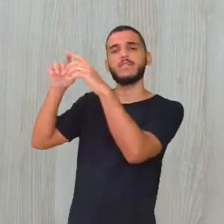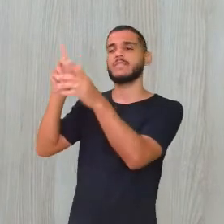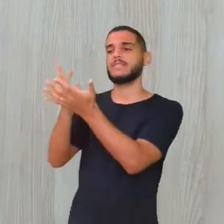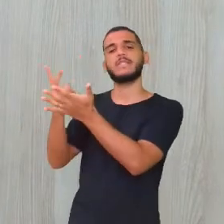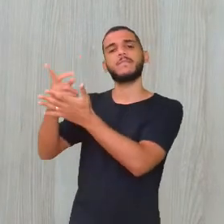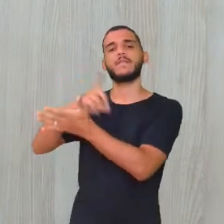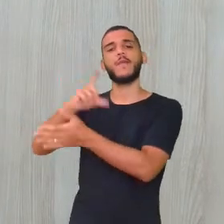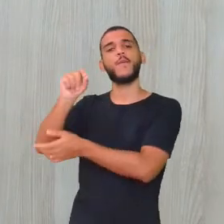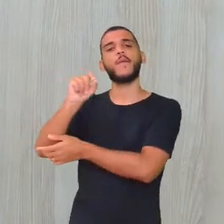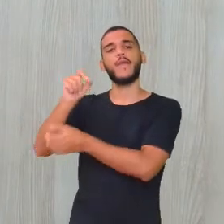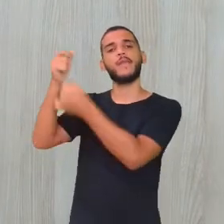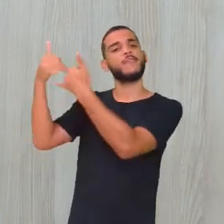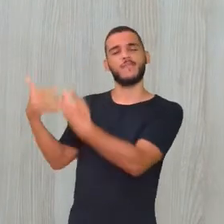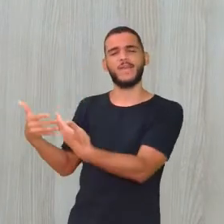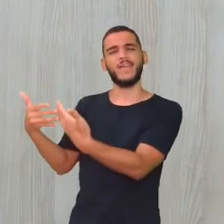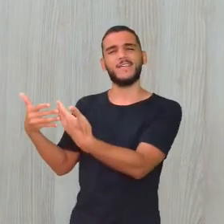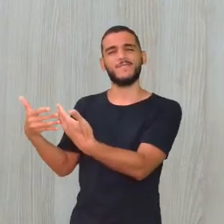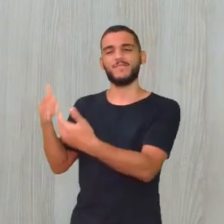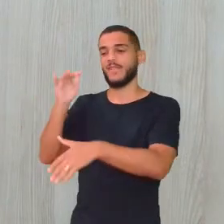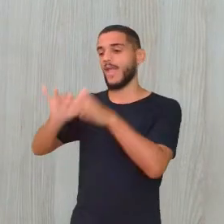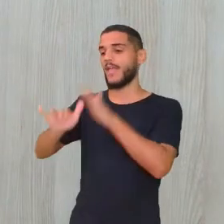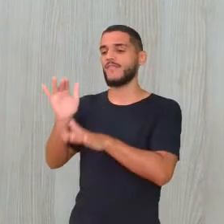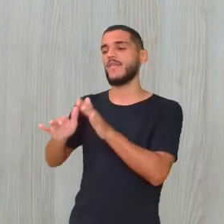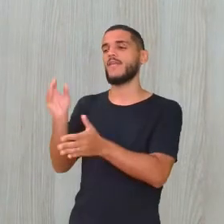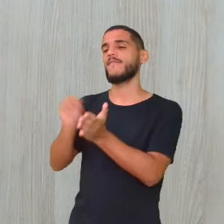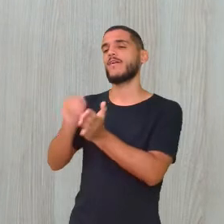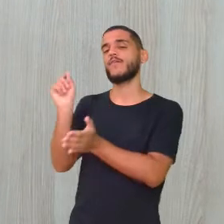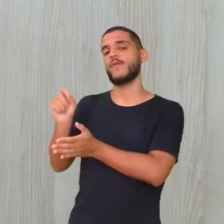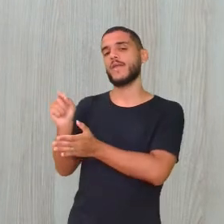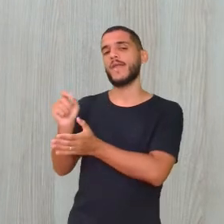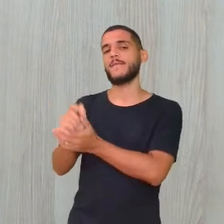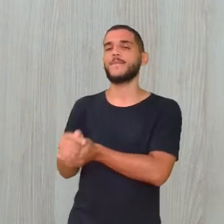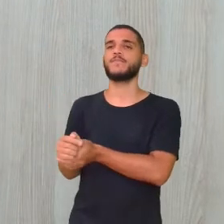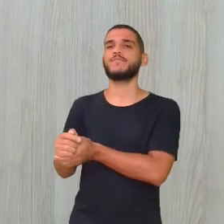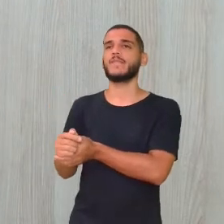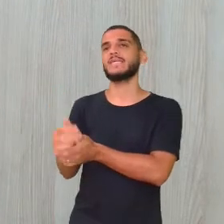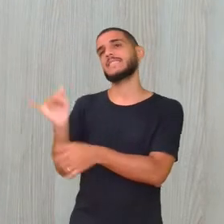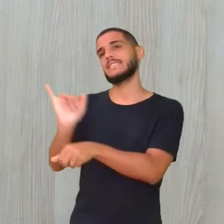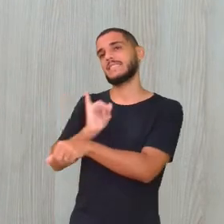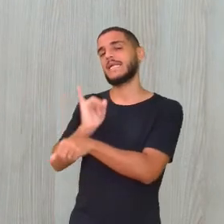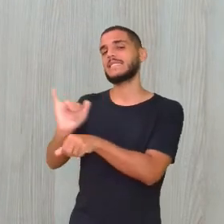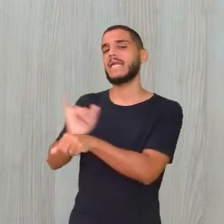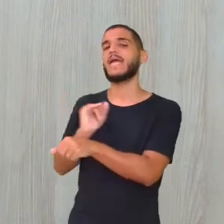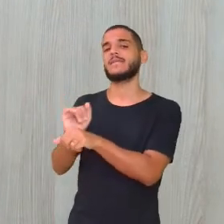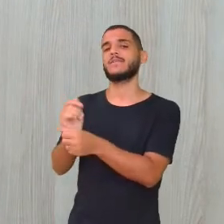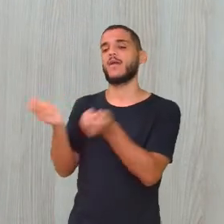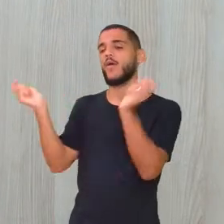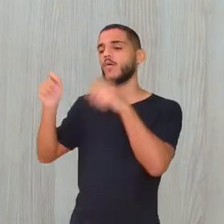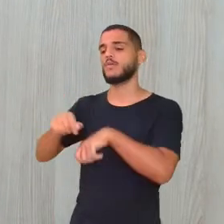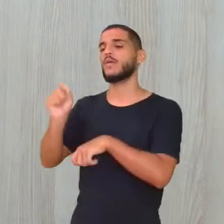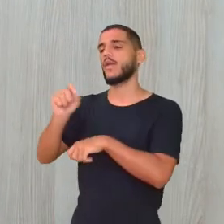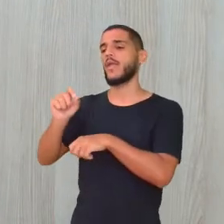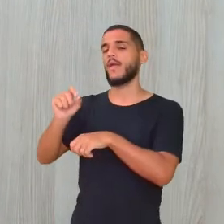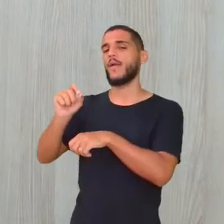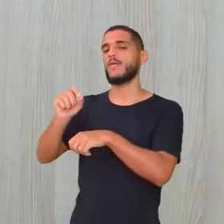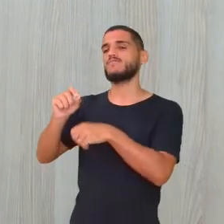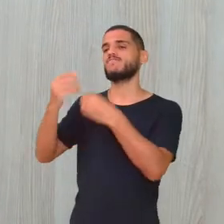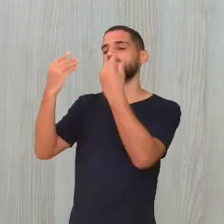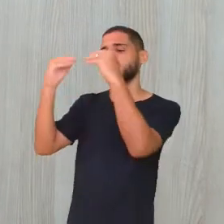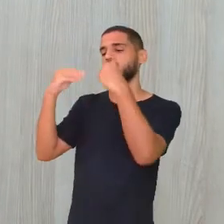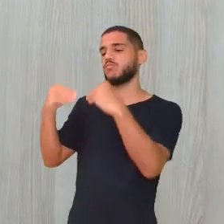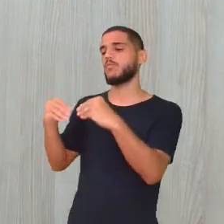tem alguma coisa para dizer. Às vezes, o que falta na gente é um pouco de técnica para conseguir selecionar os